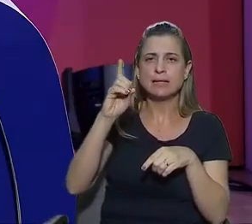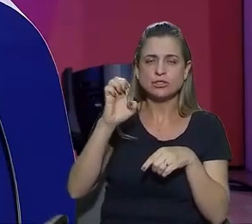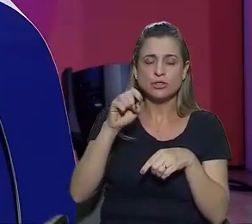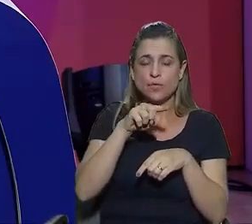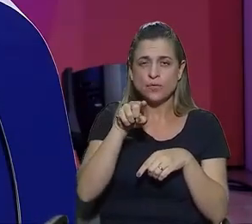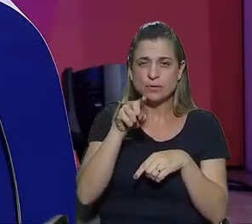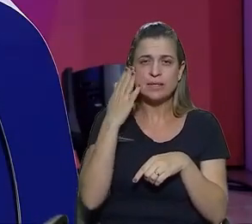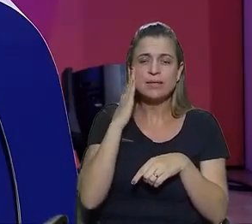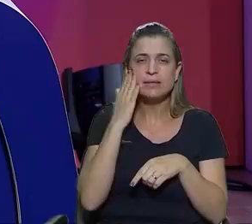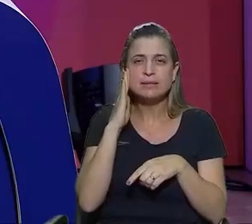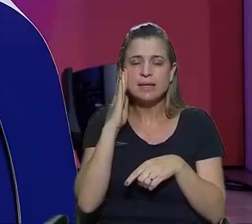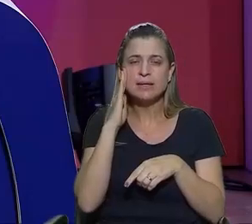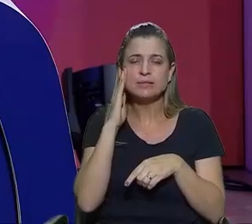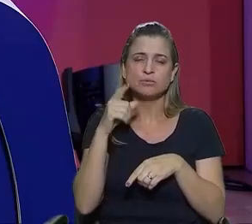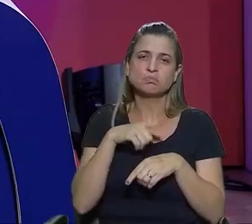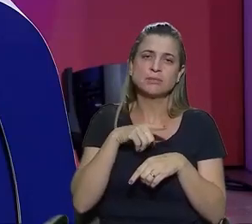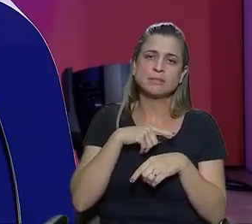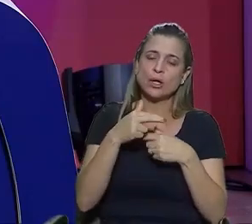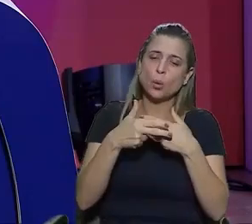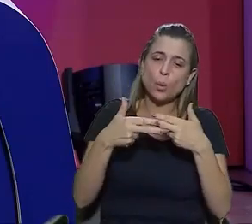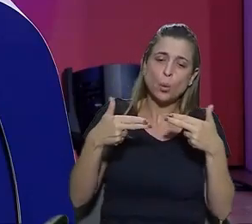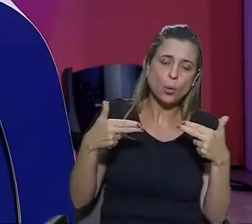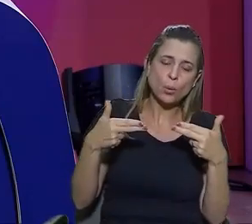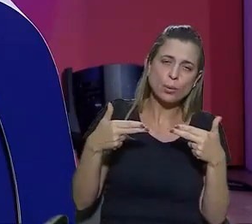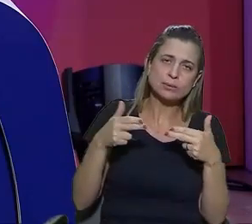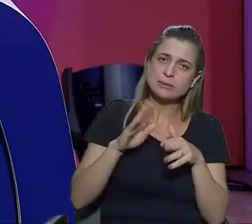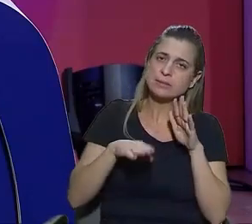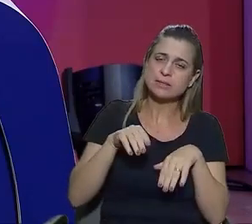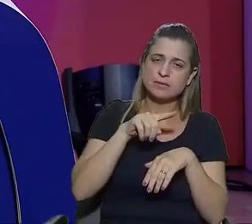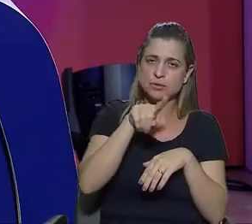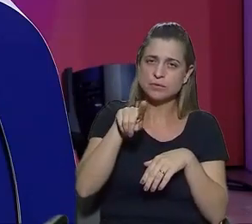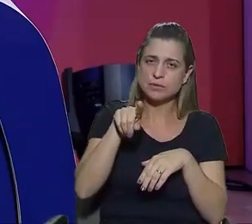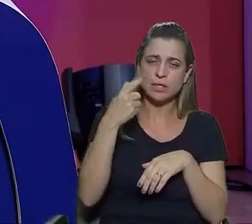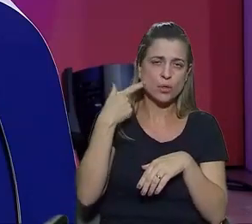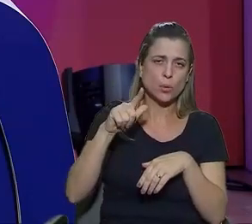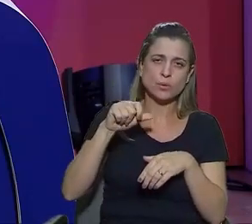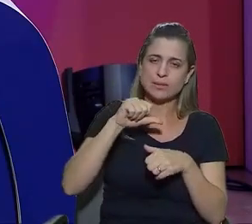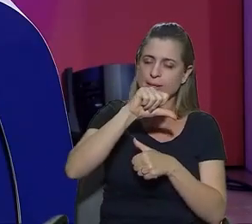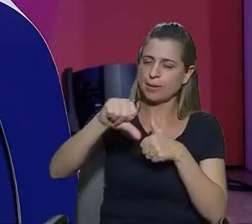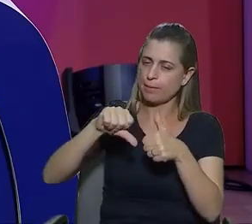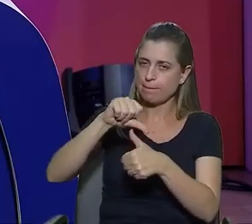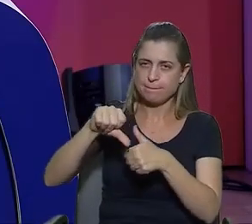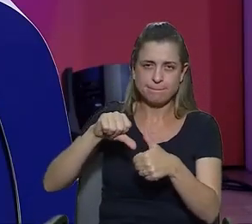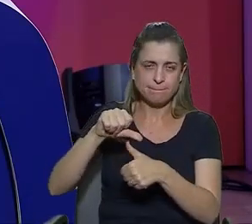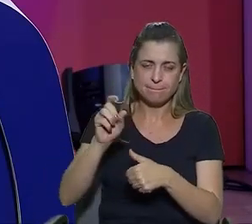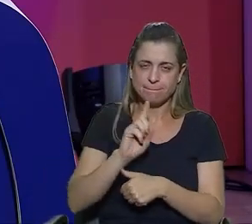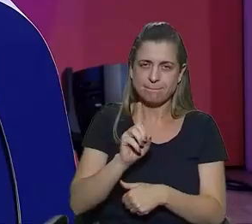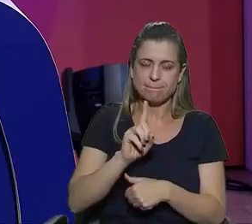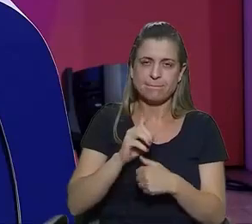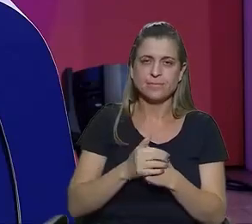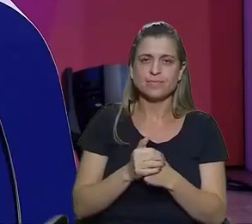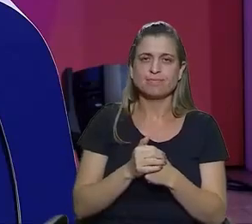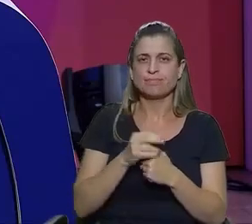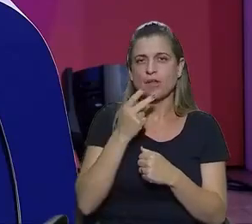você entende que há certas coisas que você não vai conseguir mudar, né? E lidar com essas coisas, aí eu estou falando